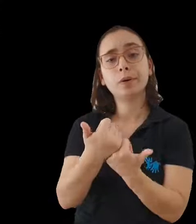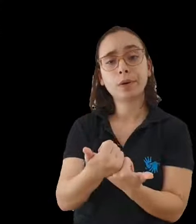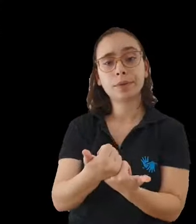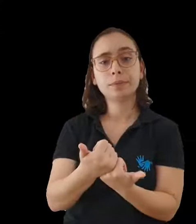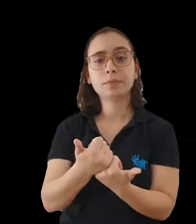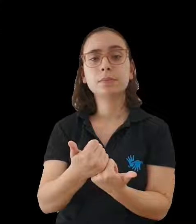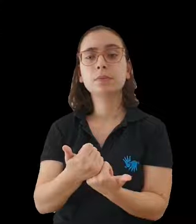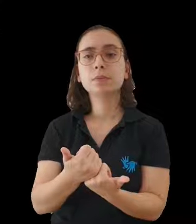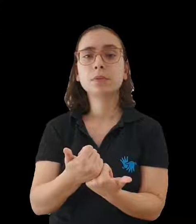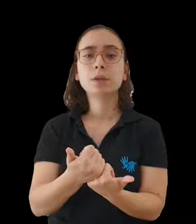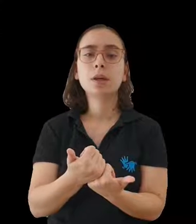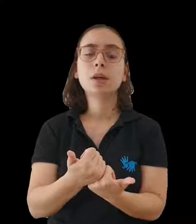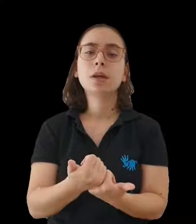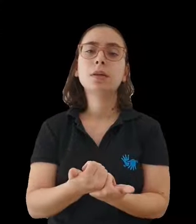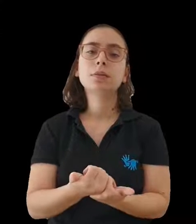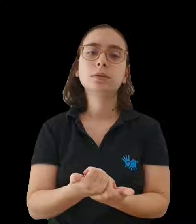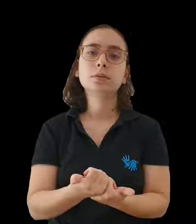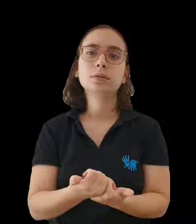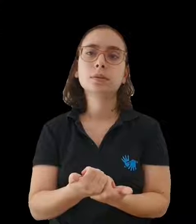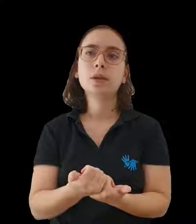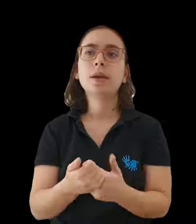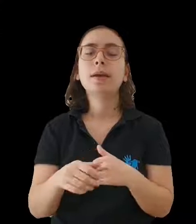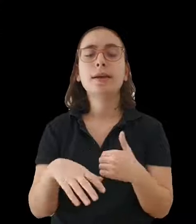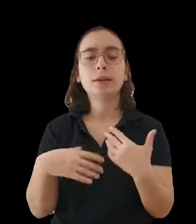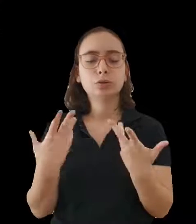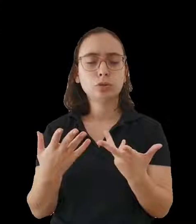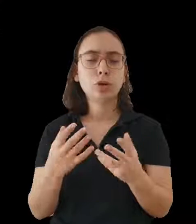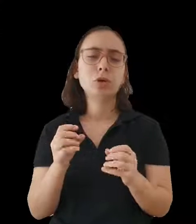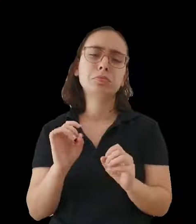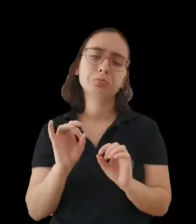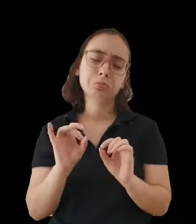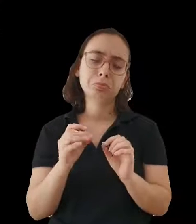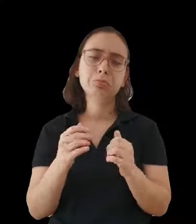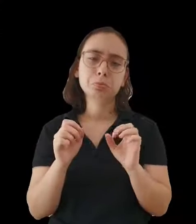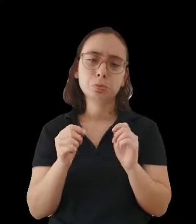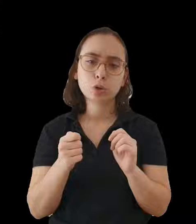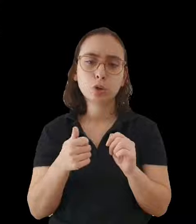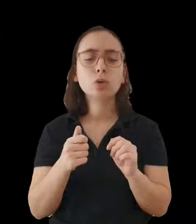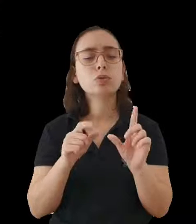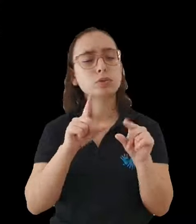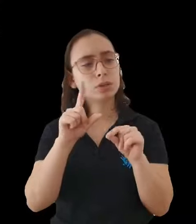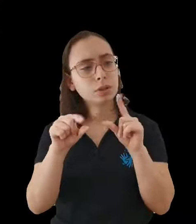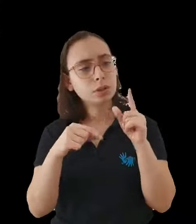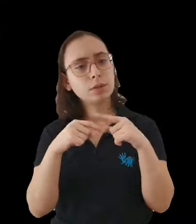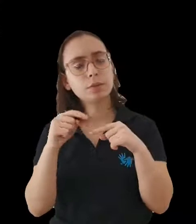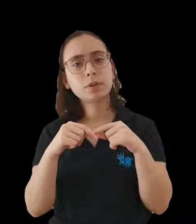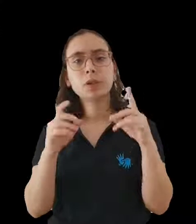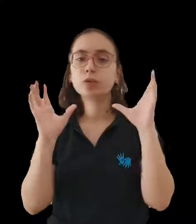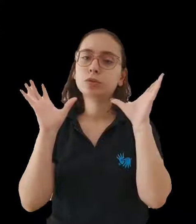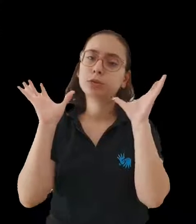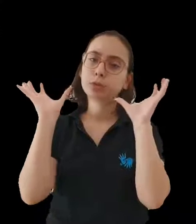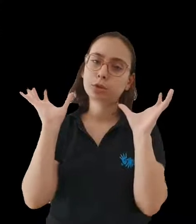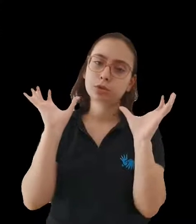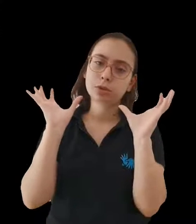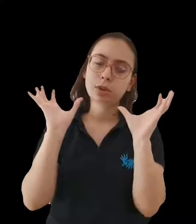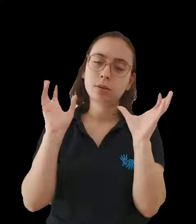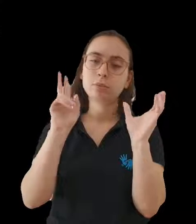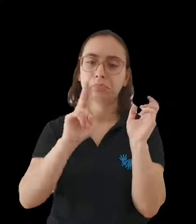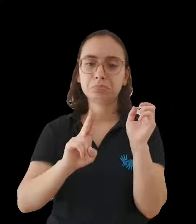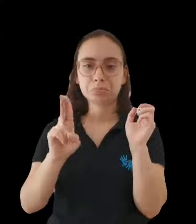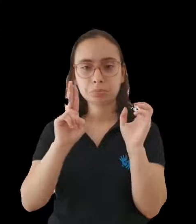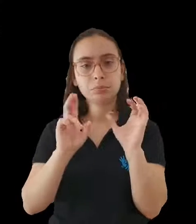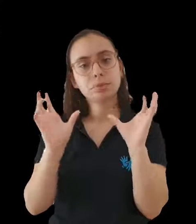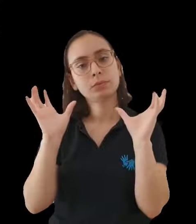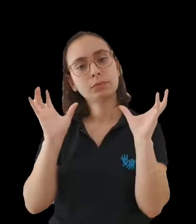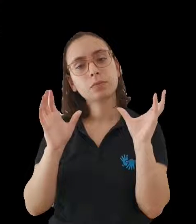usando tantos elementos como na primeira história, mas a gente pode usar o castelo erguido, quando começa a